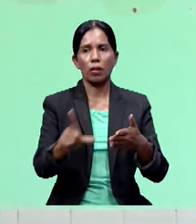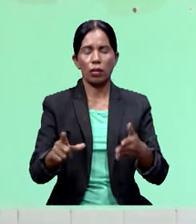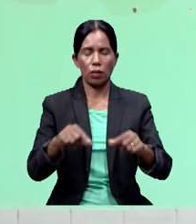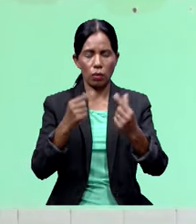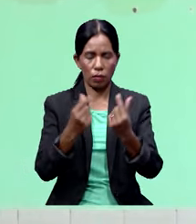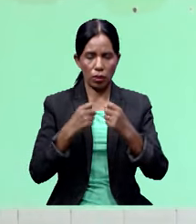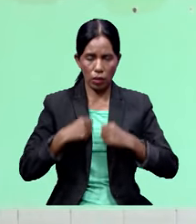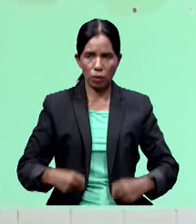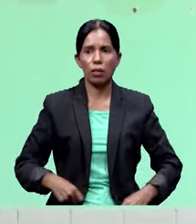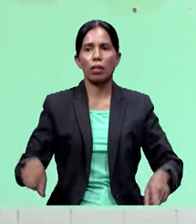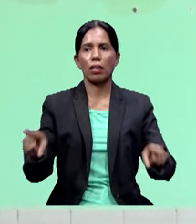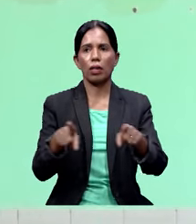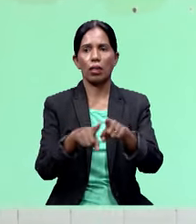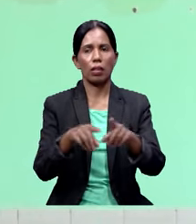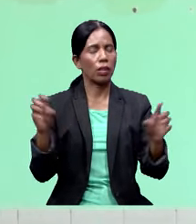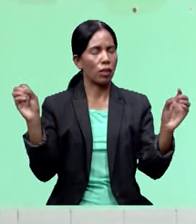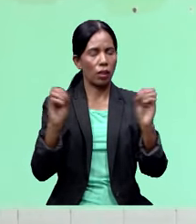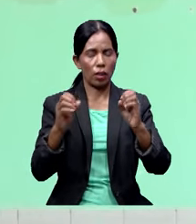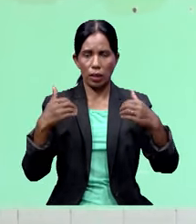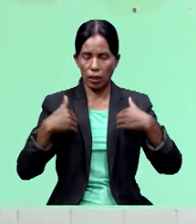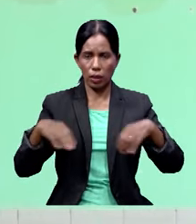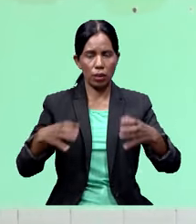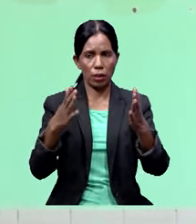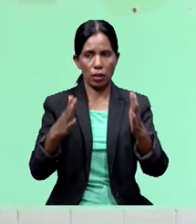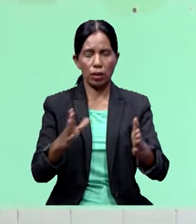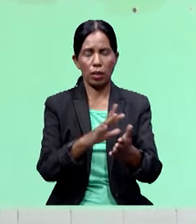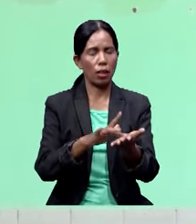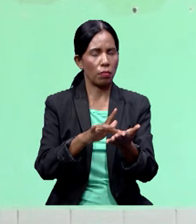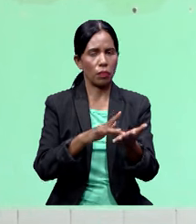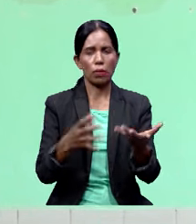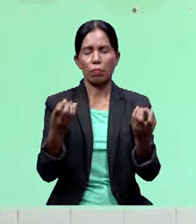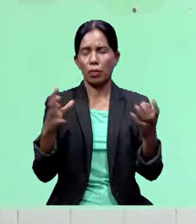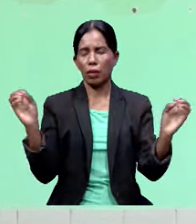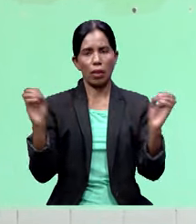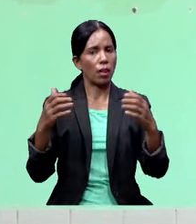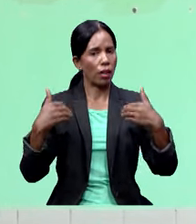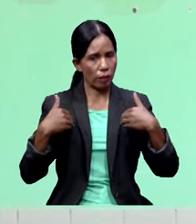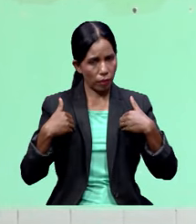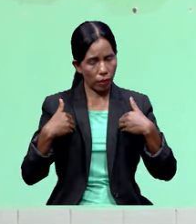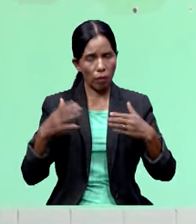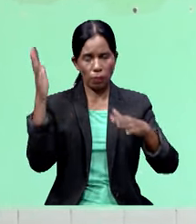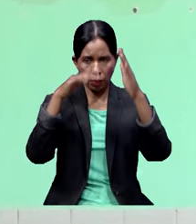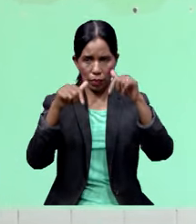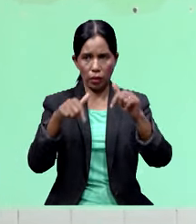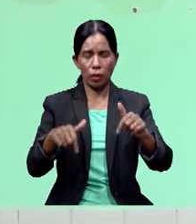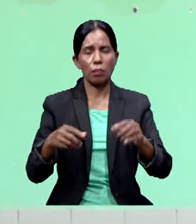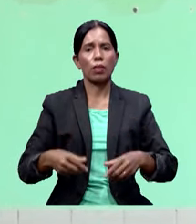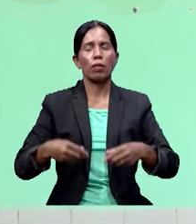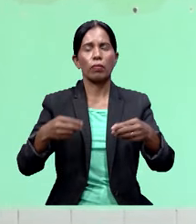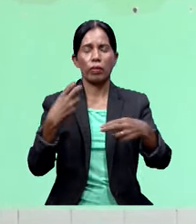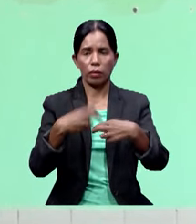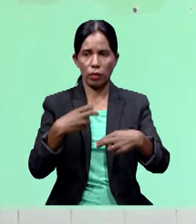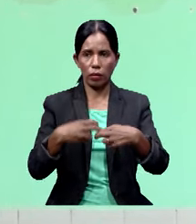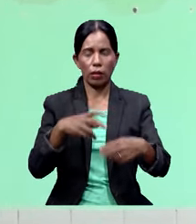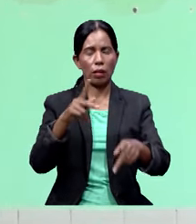setor saúde hanesang, menos recursos humanos, item memoruk barak mak stok mamuk, o problema idane bela fo ameaça